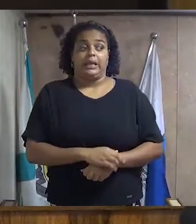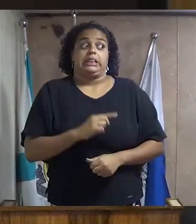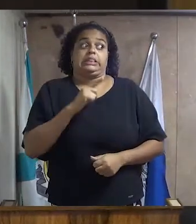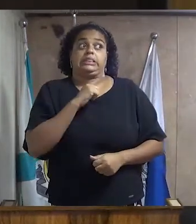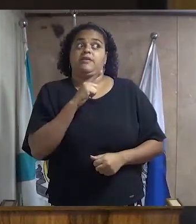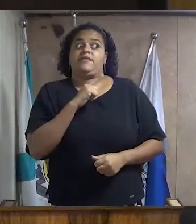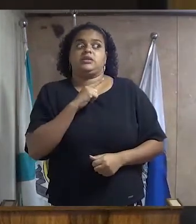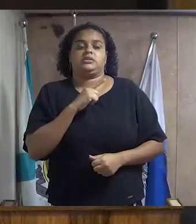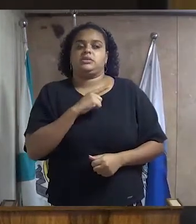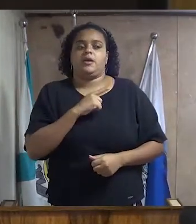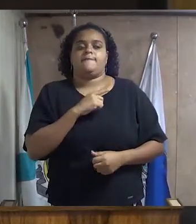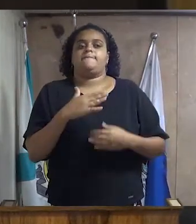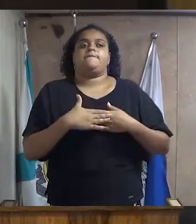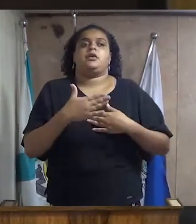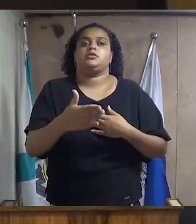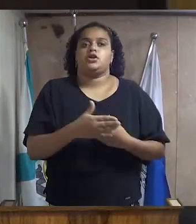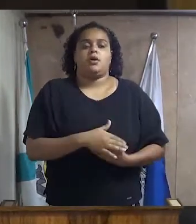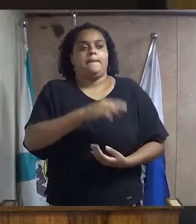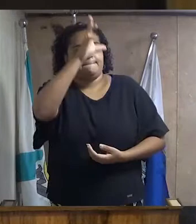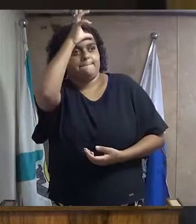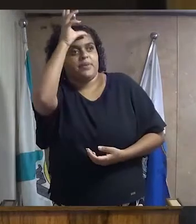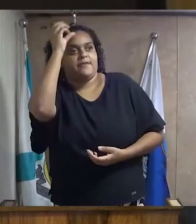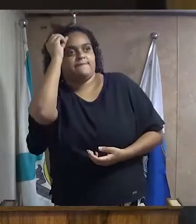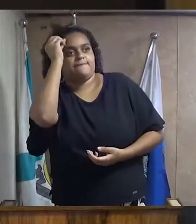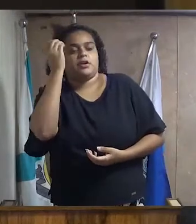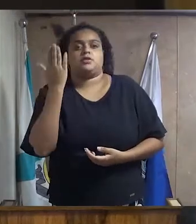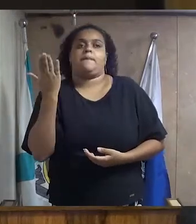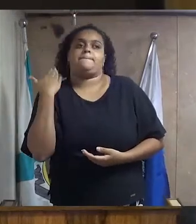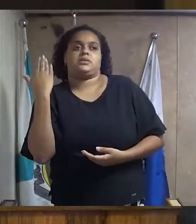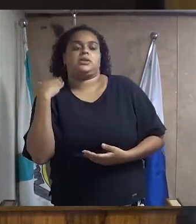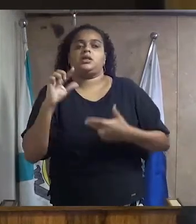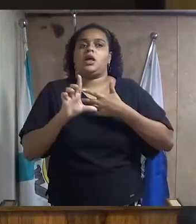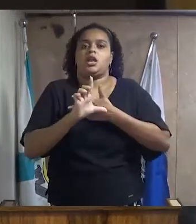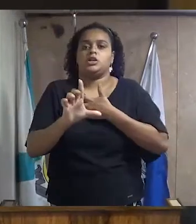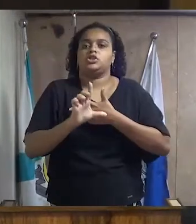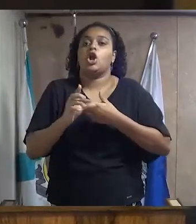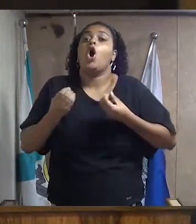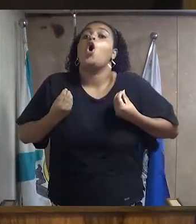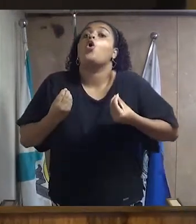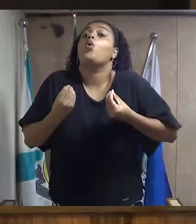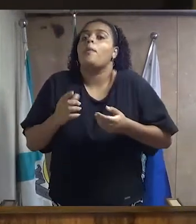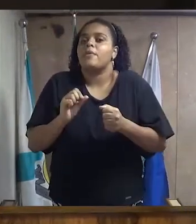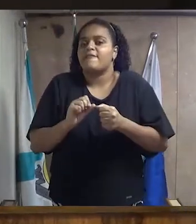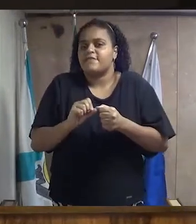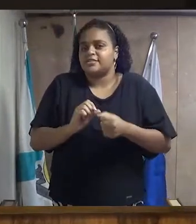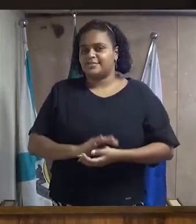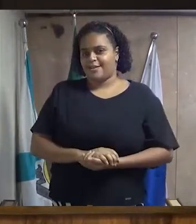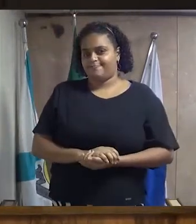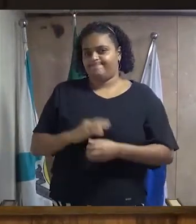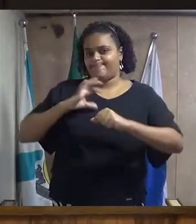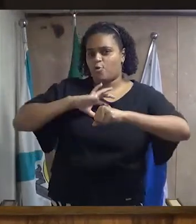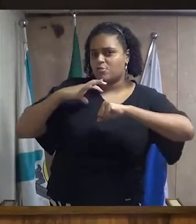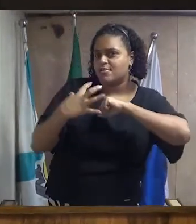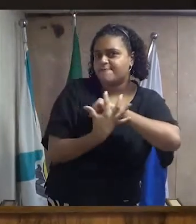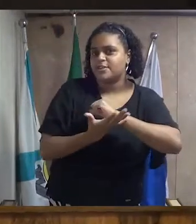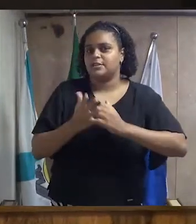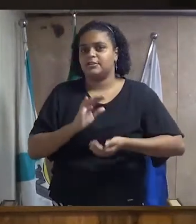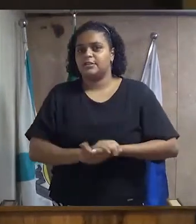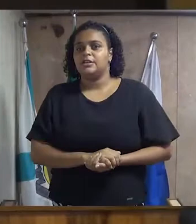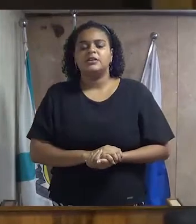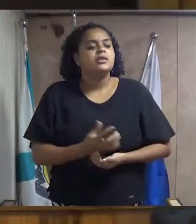estivesse à frente aquele prefeito que passou naquela legislatura, como ele ia tratar esse Covid? Se ele